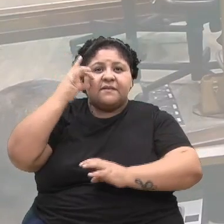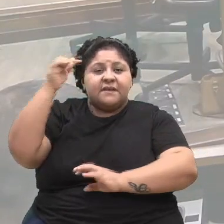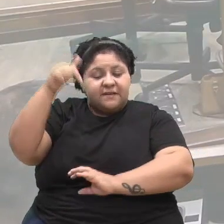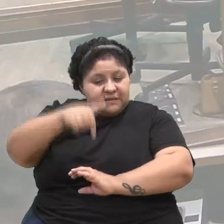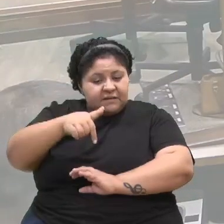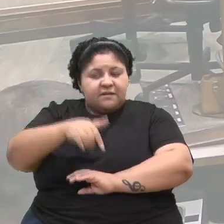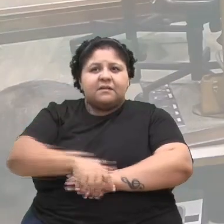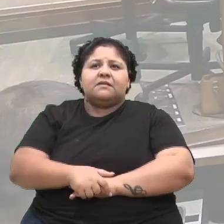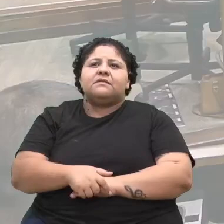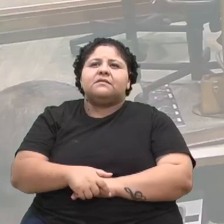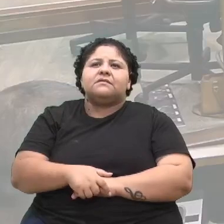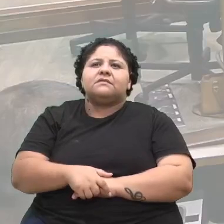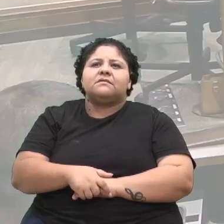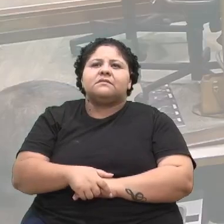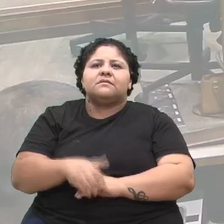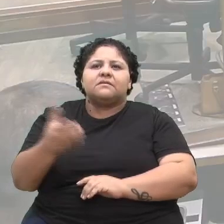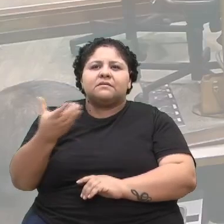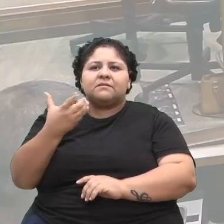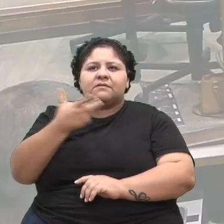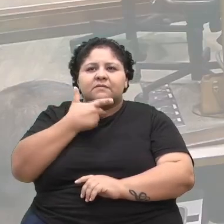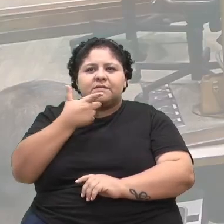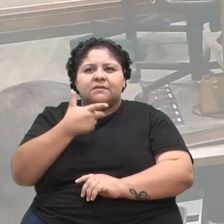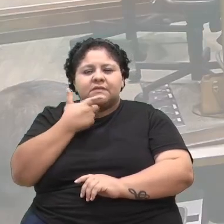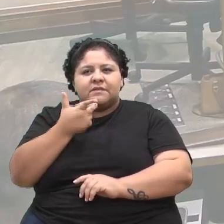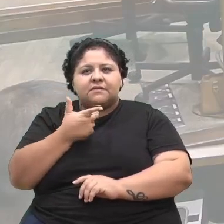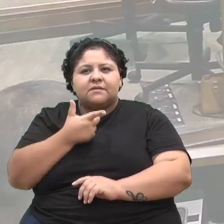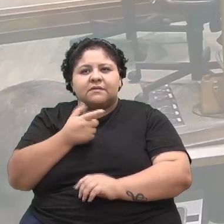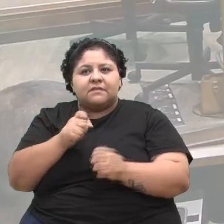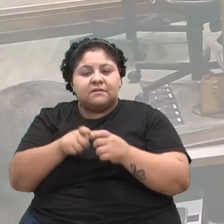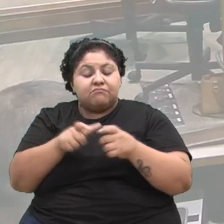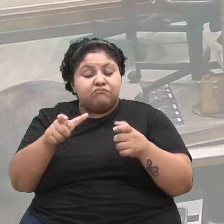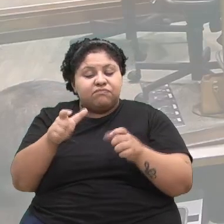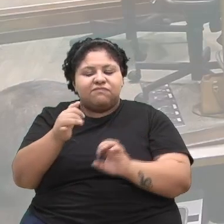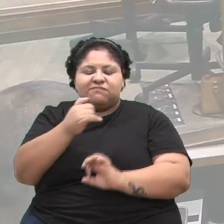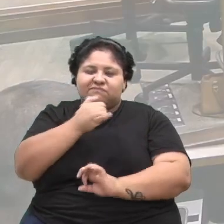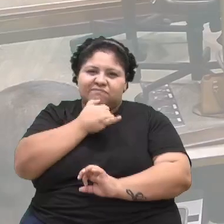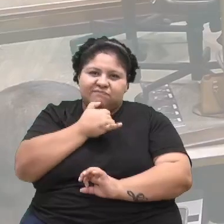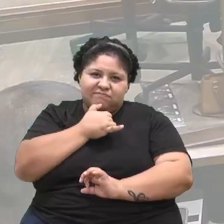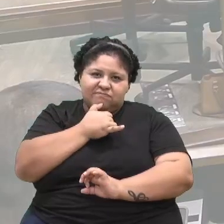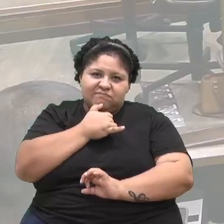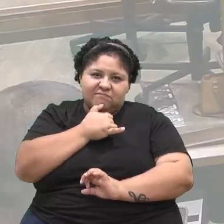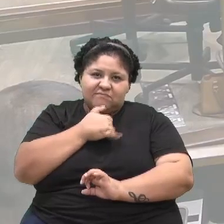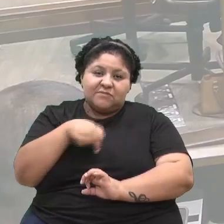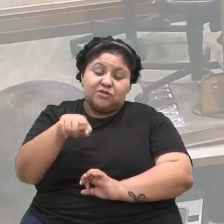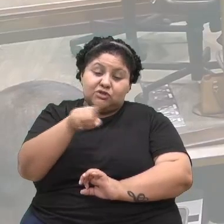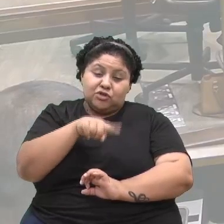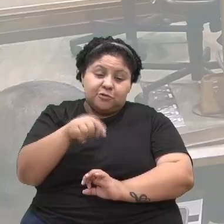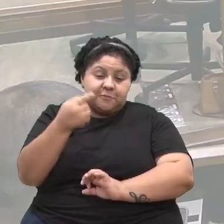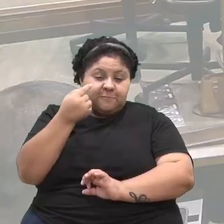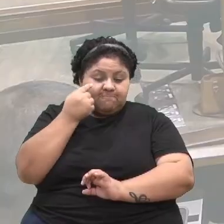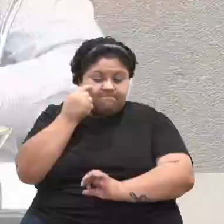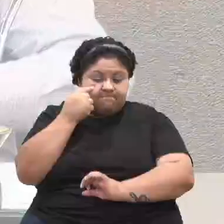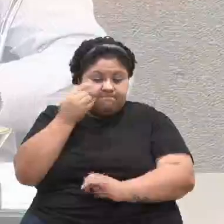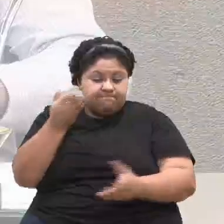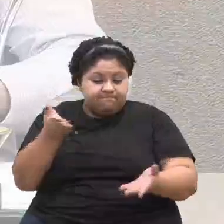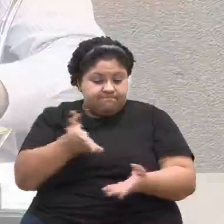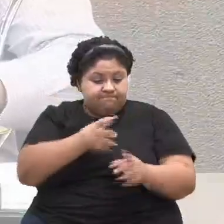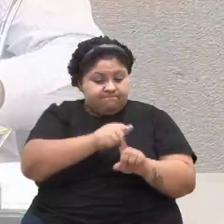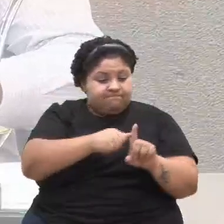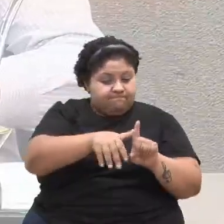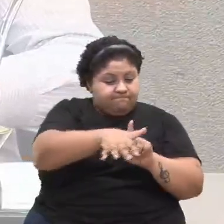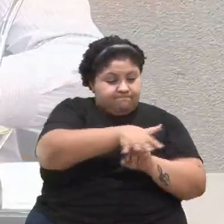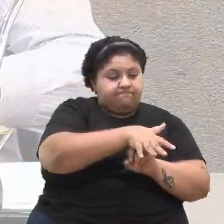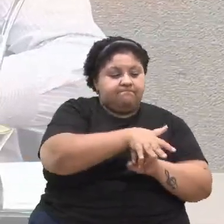senhora. E queria dizer para a senhora que a grande tristeza que nós vemos hoje na nossa sociedade, dona